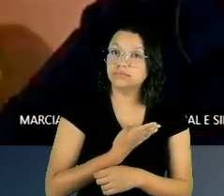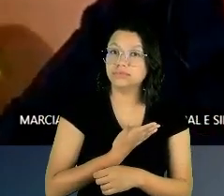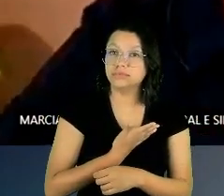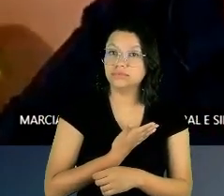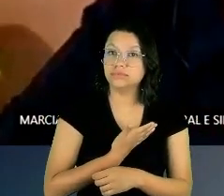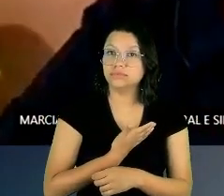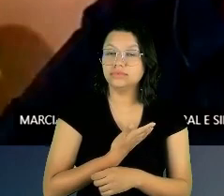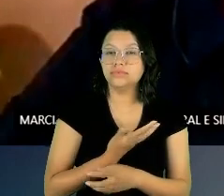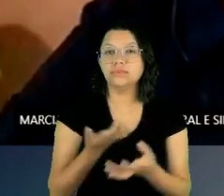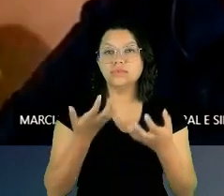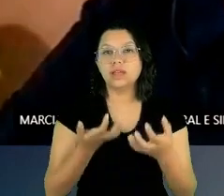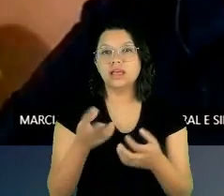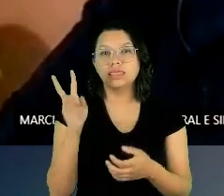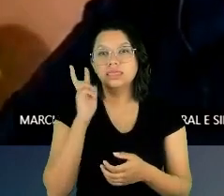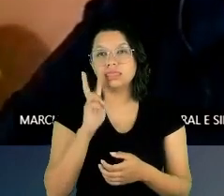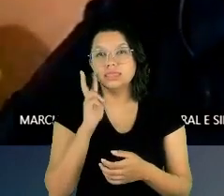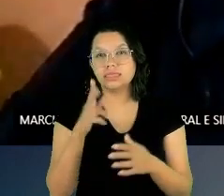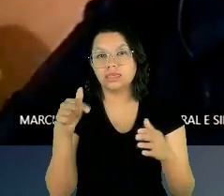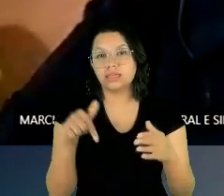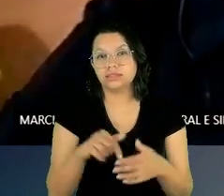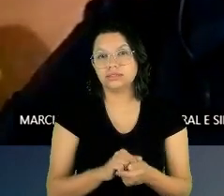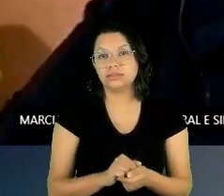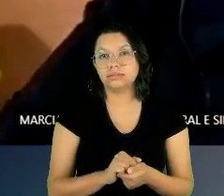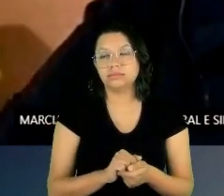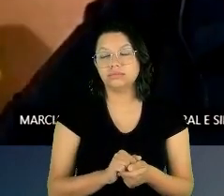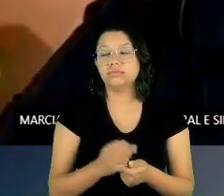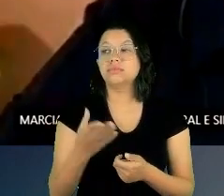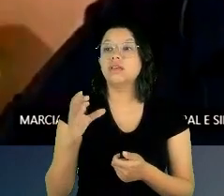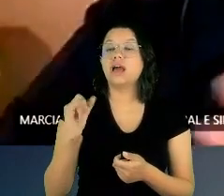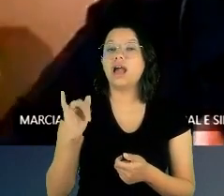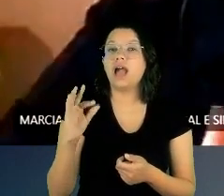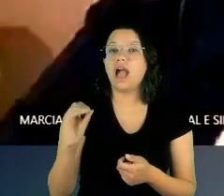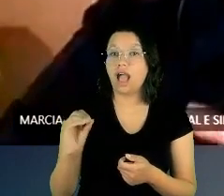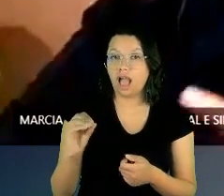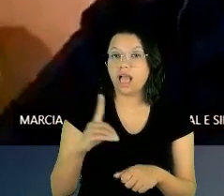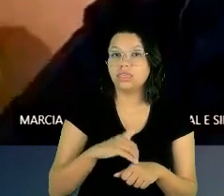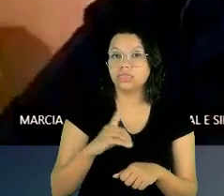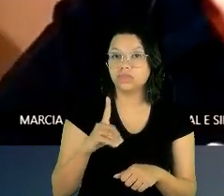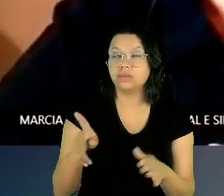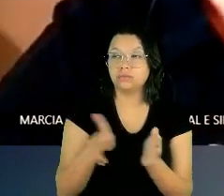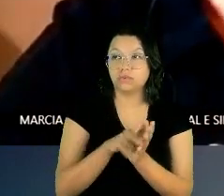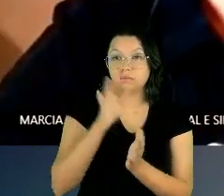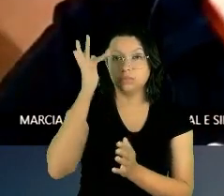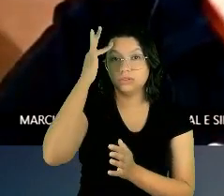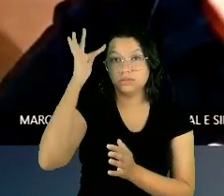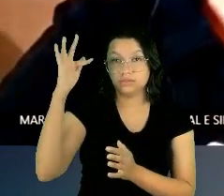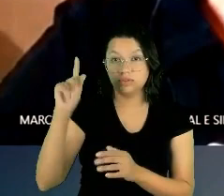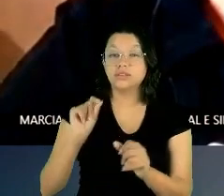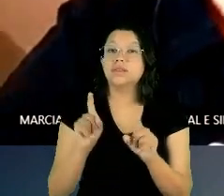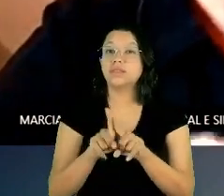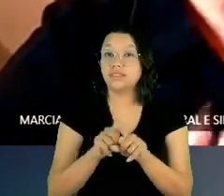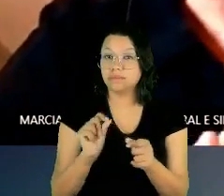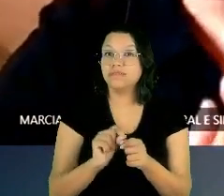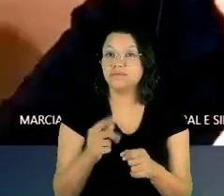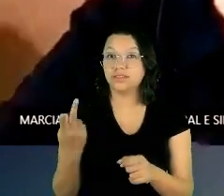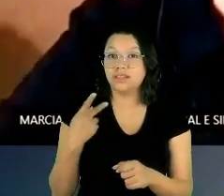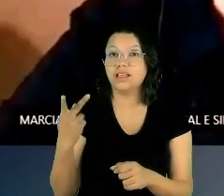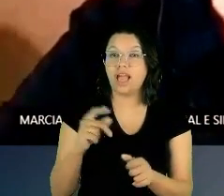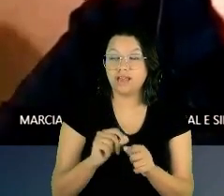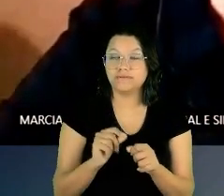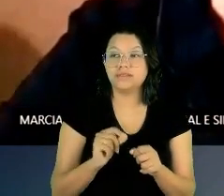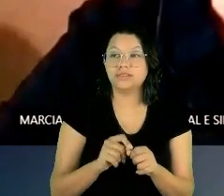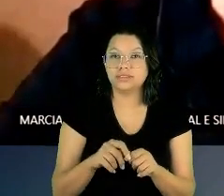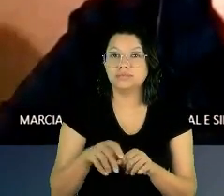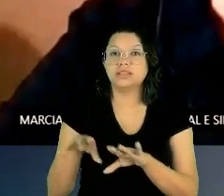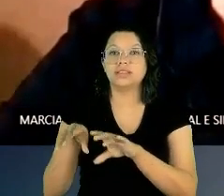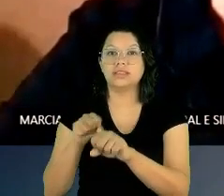sobre amizade. Eu queria lembrar aqui, doutor Caio, que é da filosofia, eu também fiz